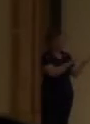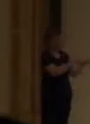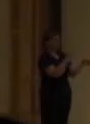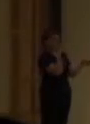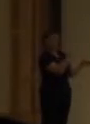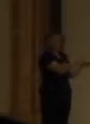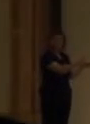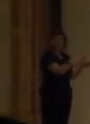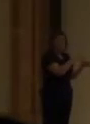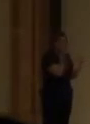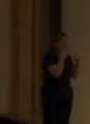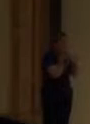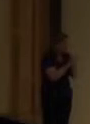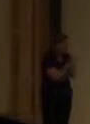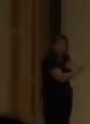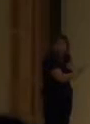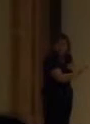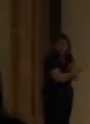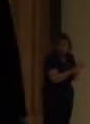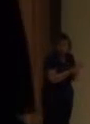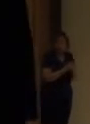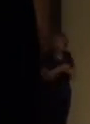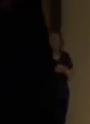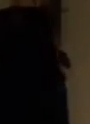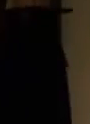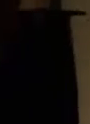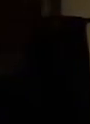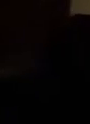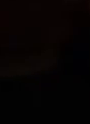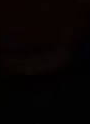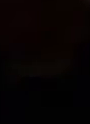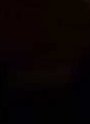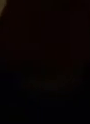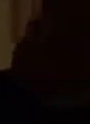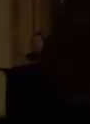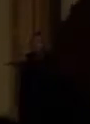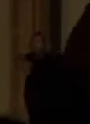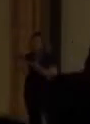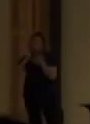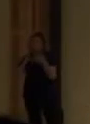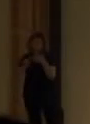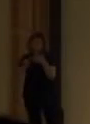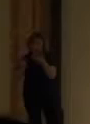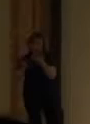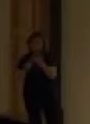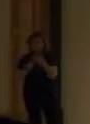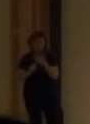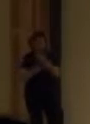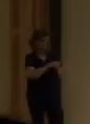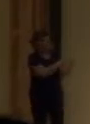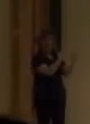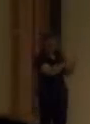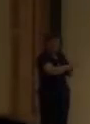bocado realisticamente, que se fosse dada a liberdade aos escravos, isso seria a